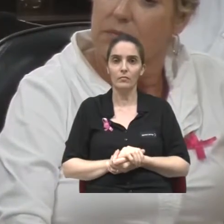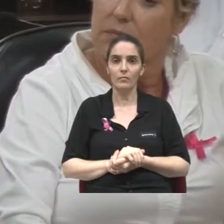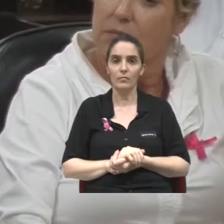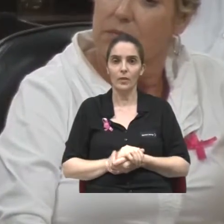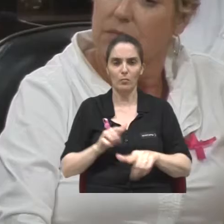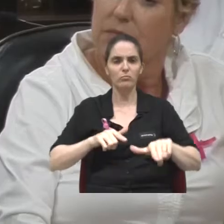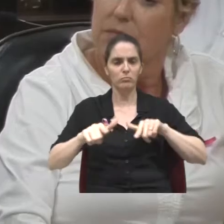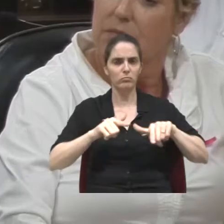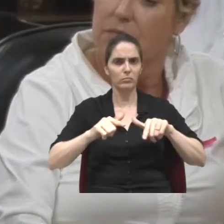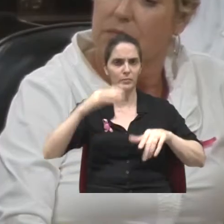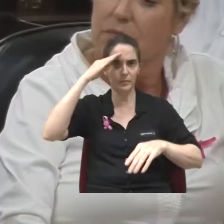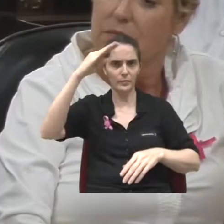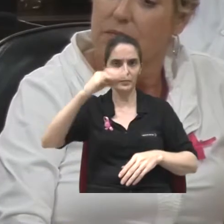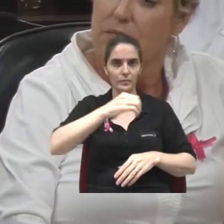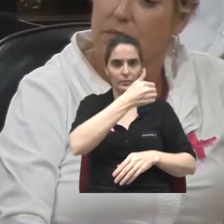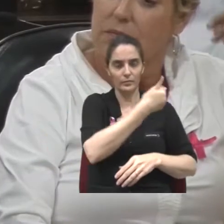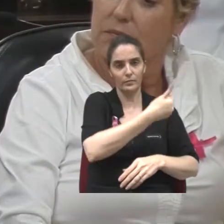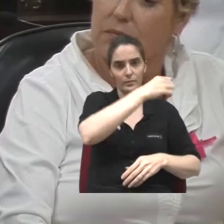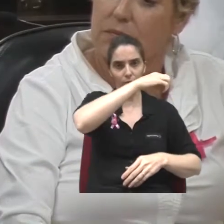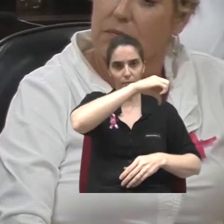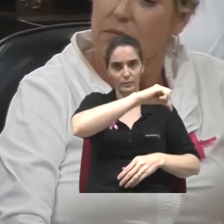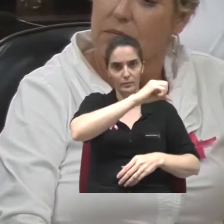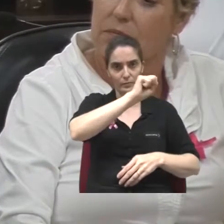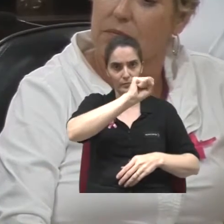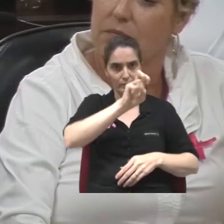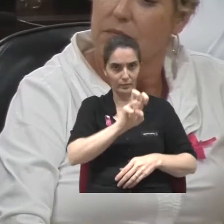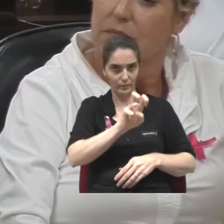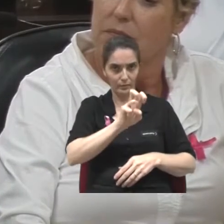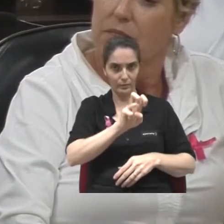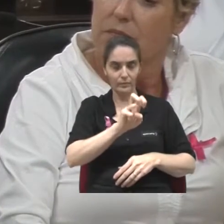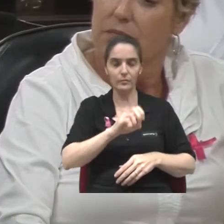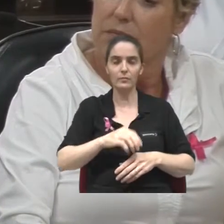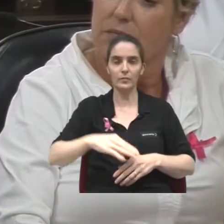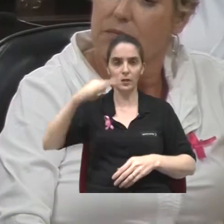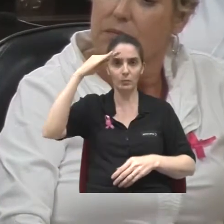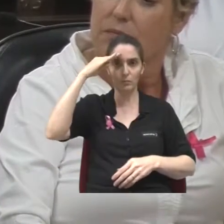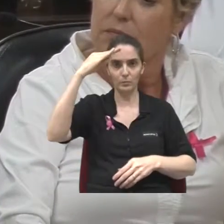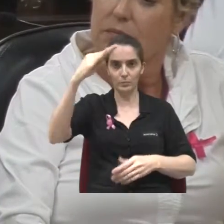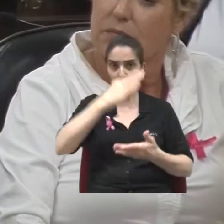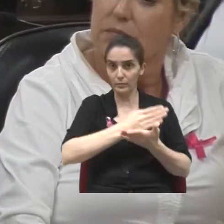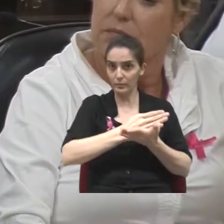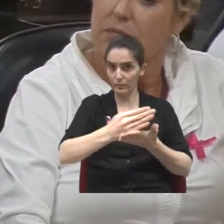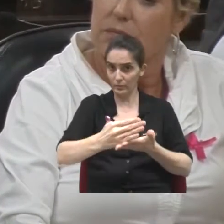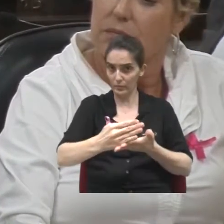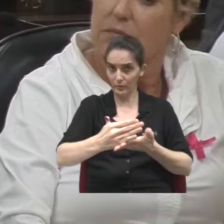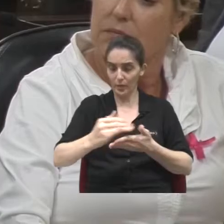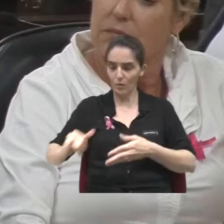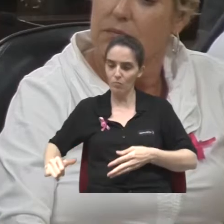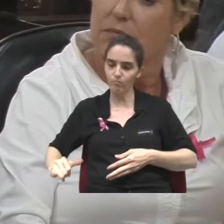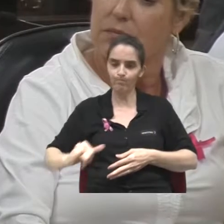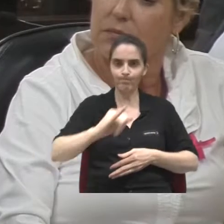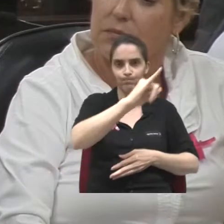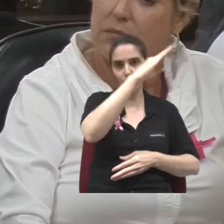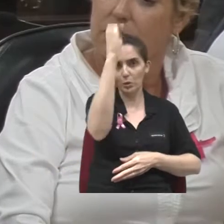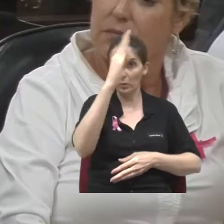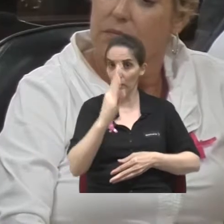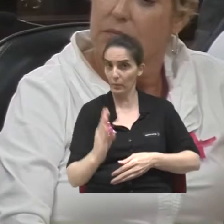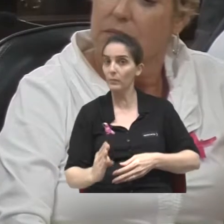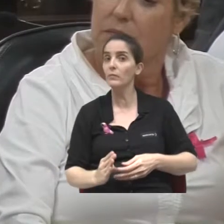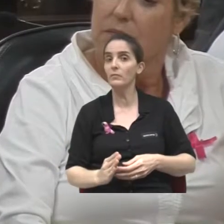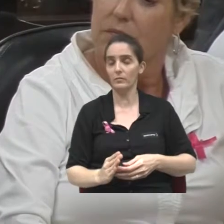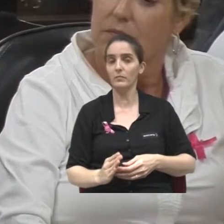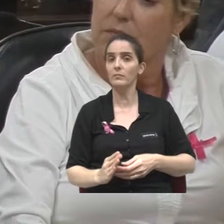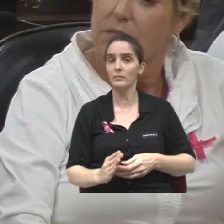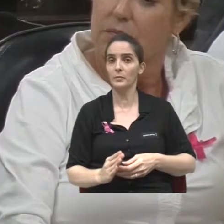em 1985, quando prestou o serviço militar inicial na Força Aérea Brasileira, na Base Aérea de Santa